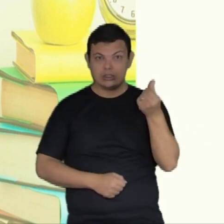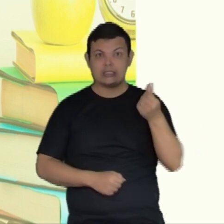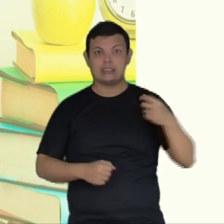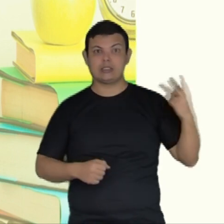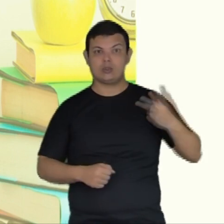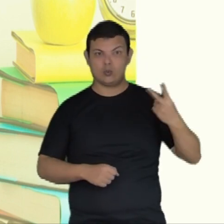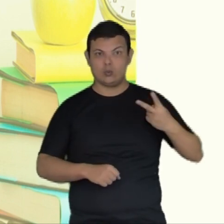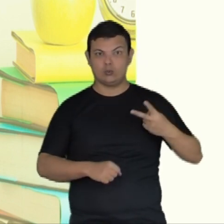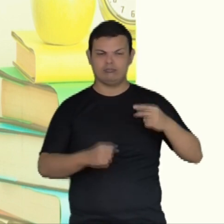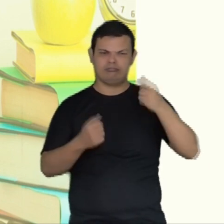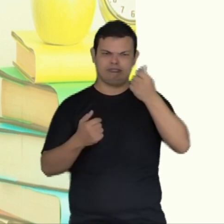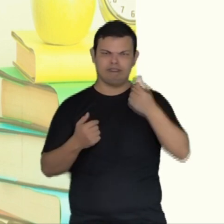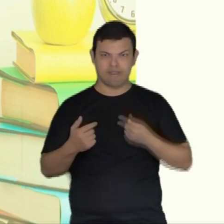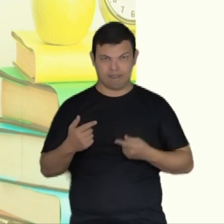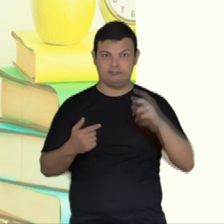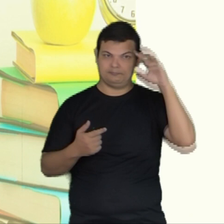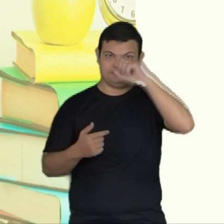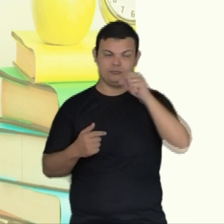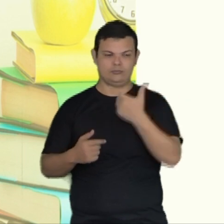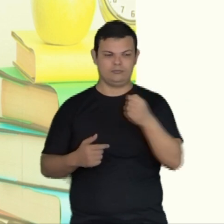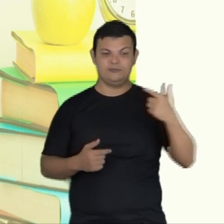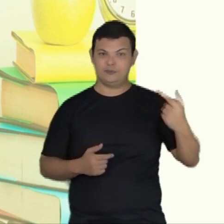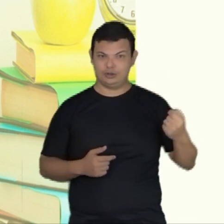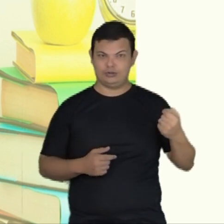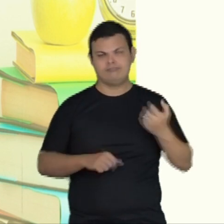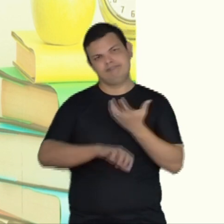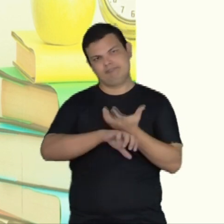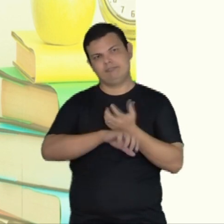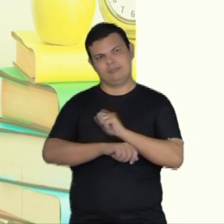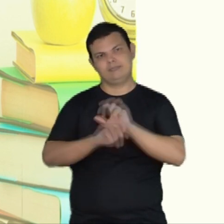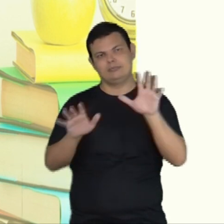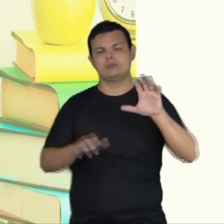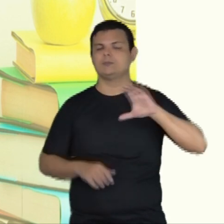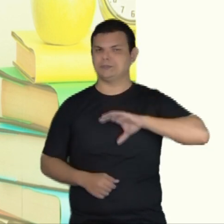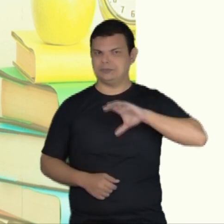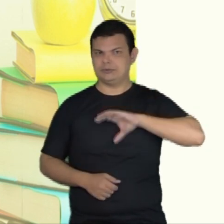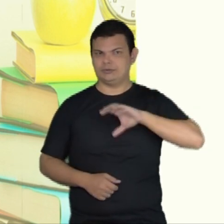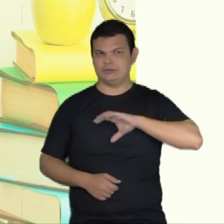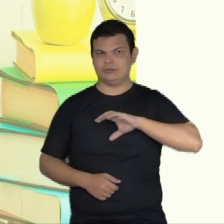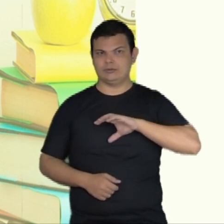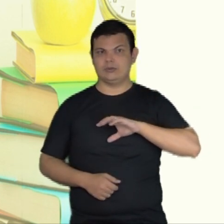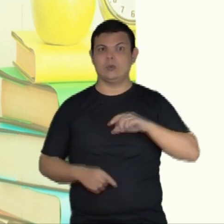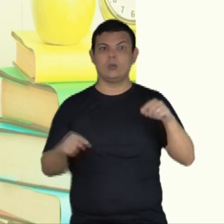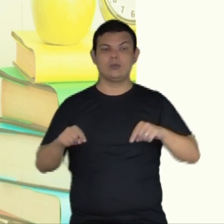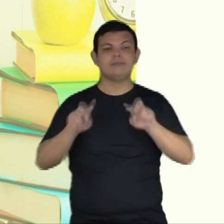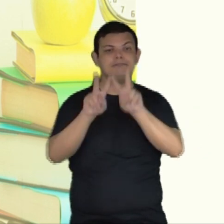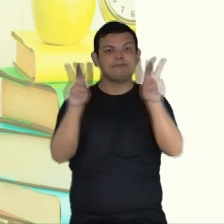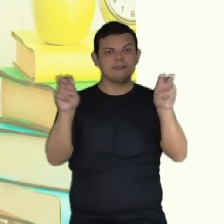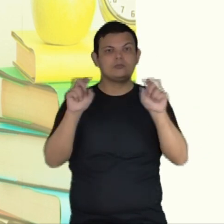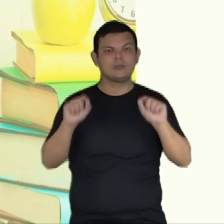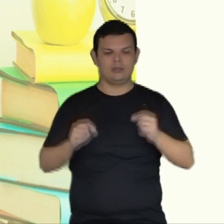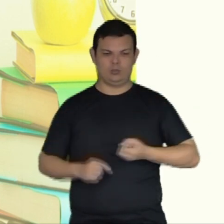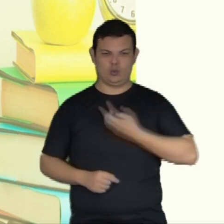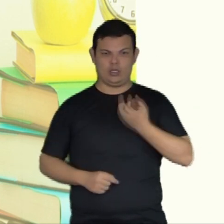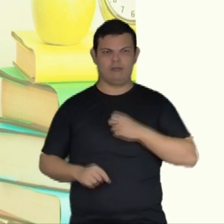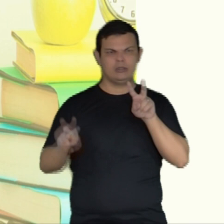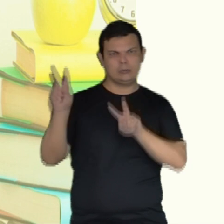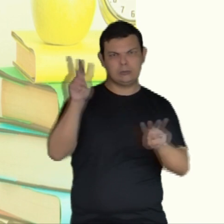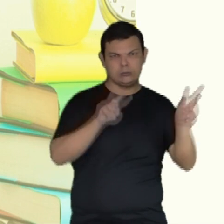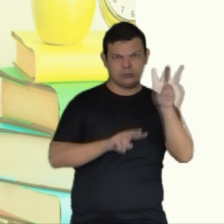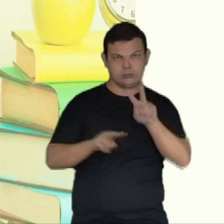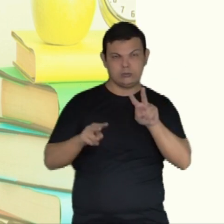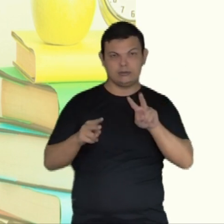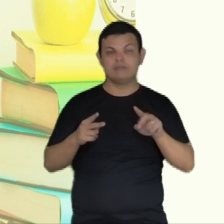de 2020, tá certo? A disciplina, claro, de língua portuguesa. Os assuntos de hoje são poemas visuais